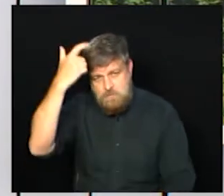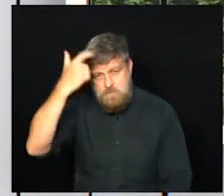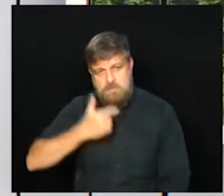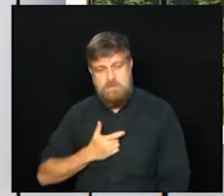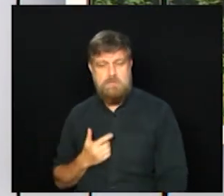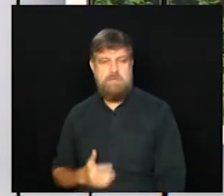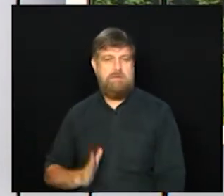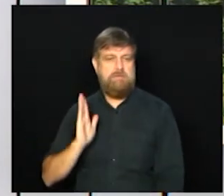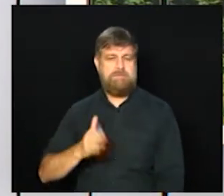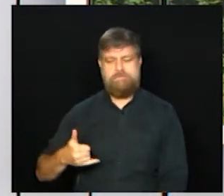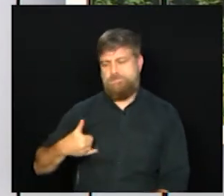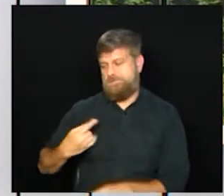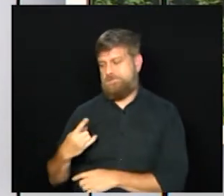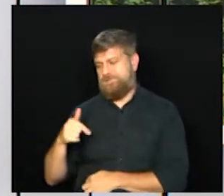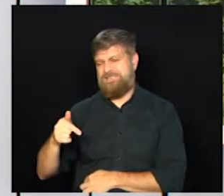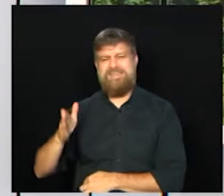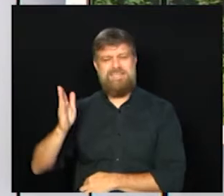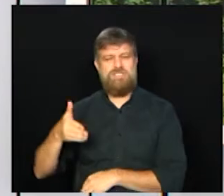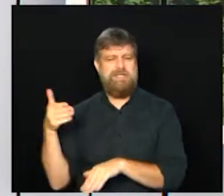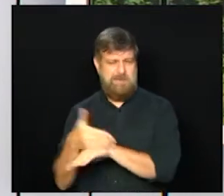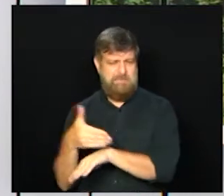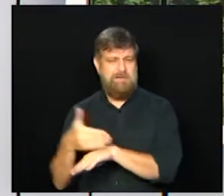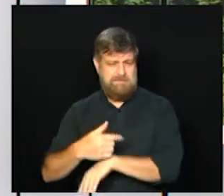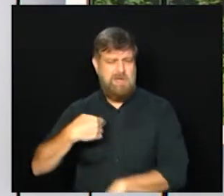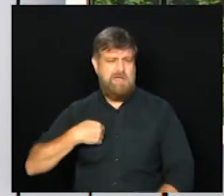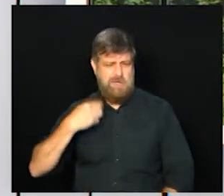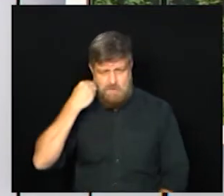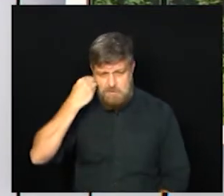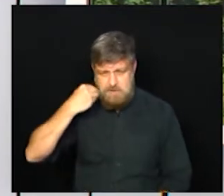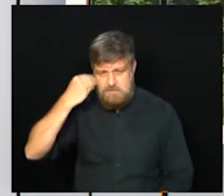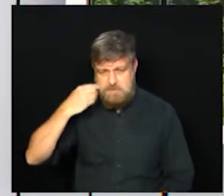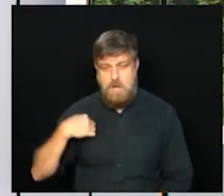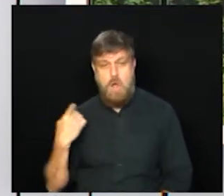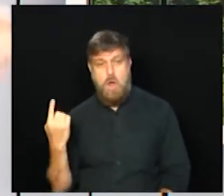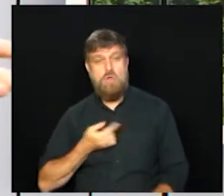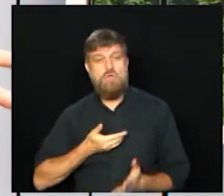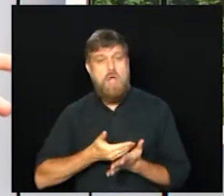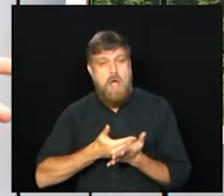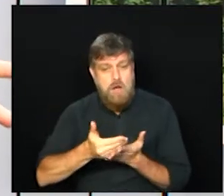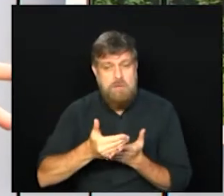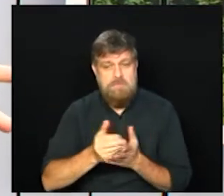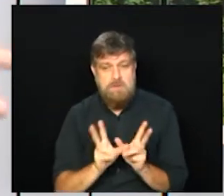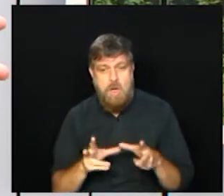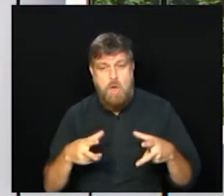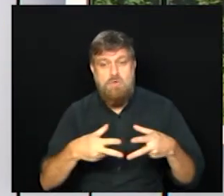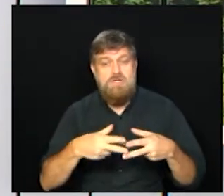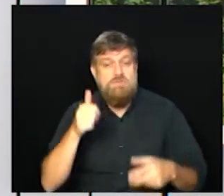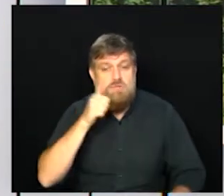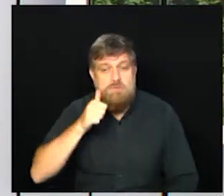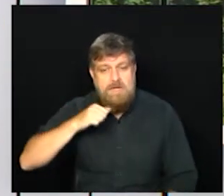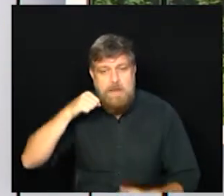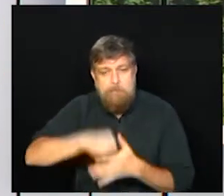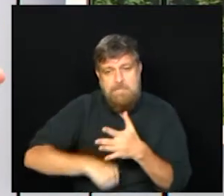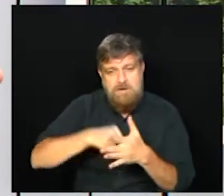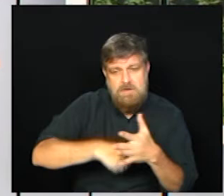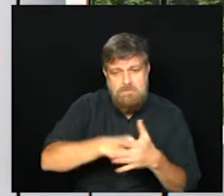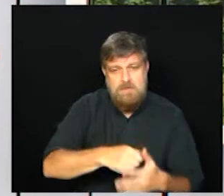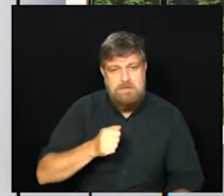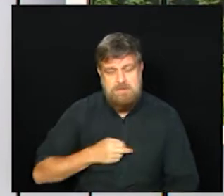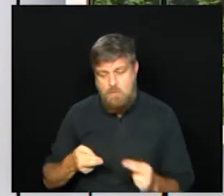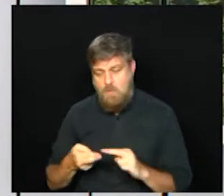desde 17 anos, participando de coletivos, né? Muitas de nós começamos participando de coletivos de mulheres que no limite são redes